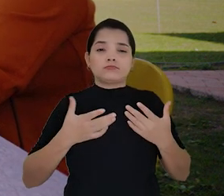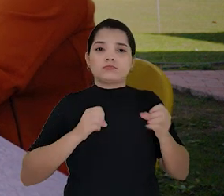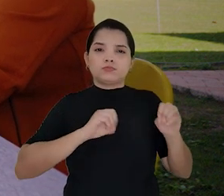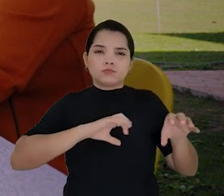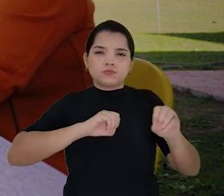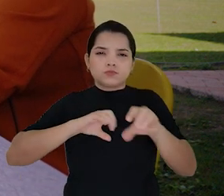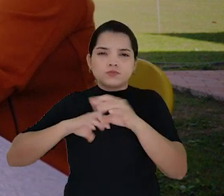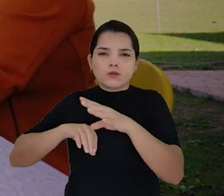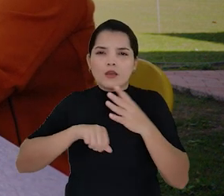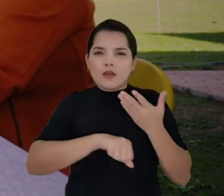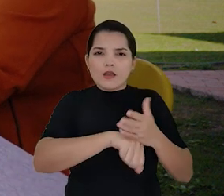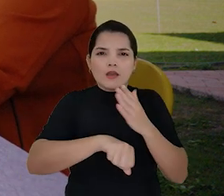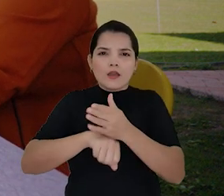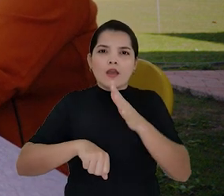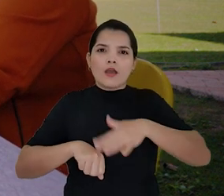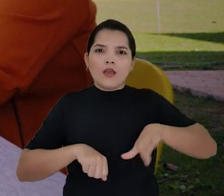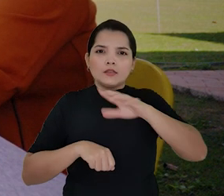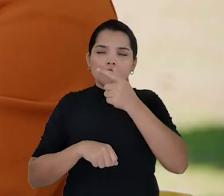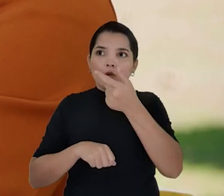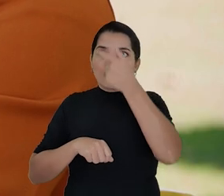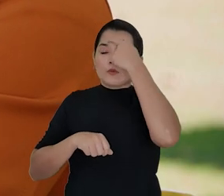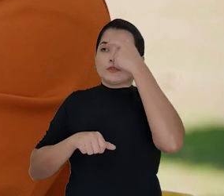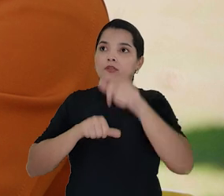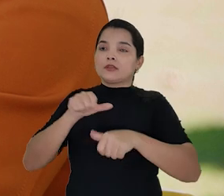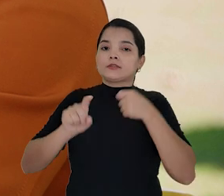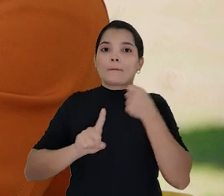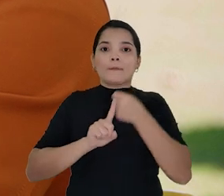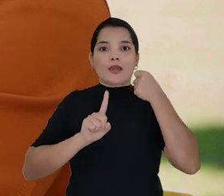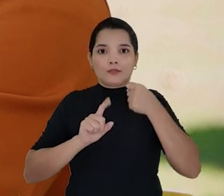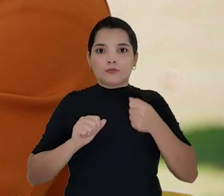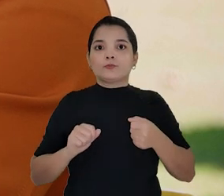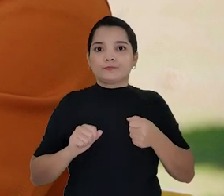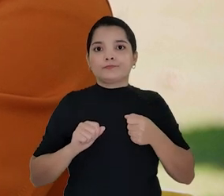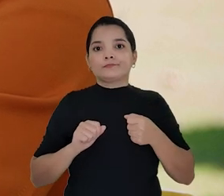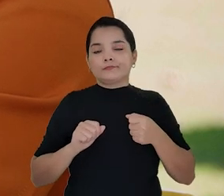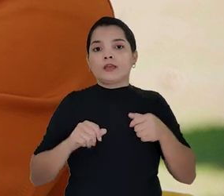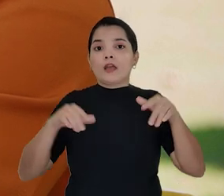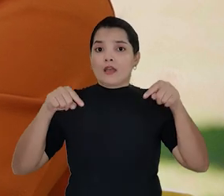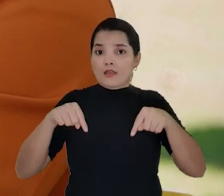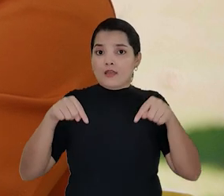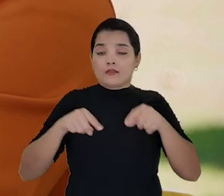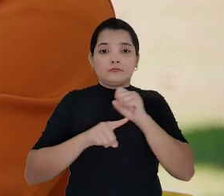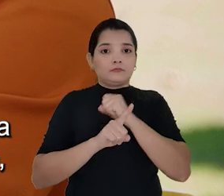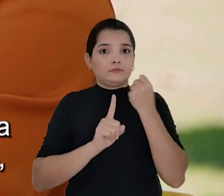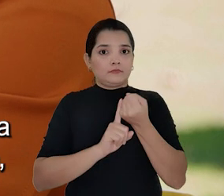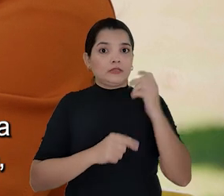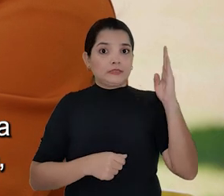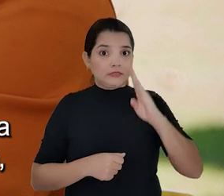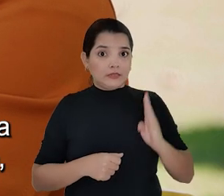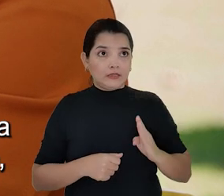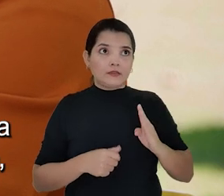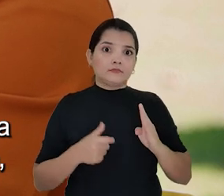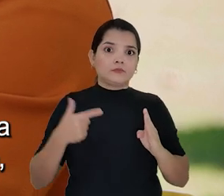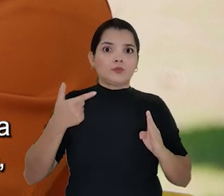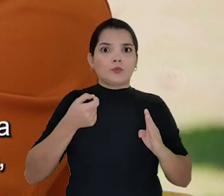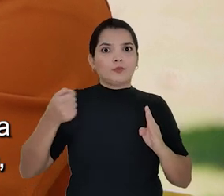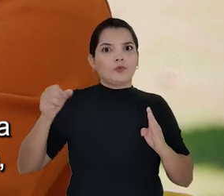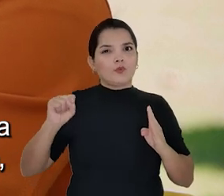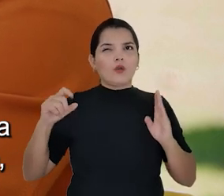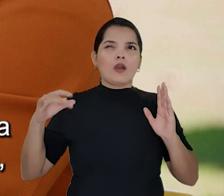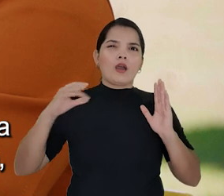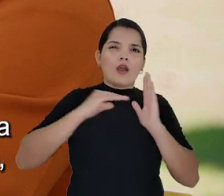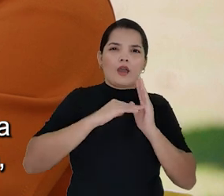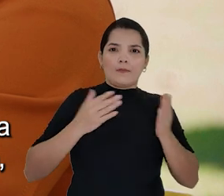consciência que gere Impacto né é interessante dizer que a sociedade brasileira que aliás de